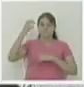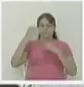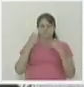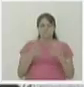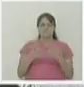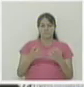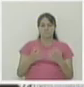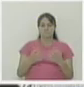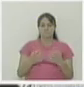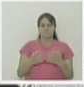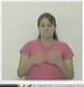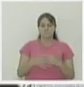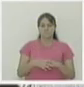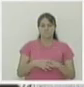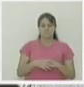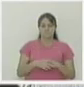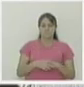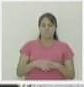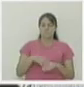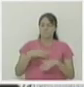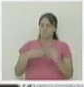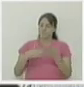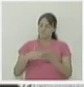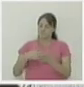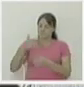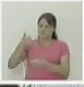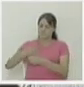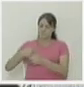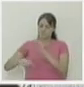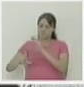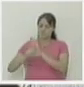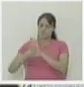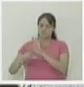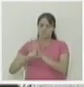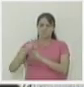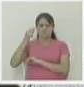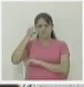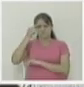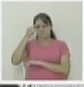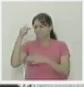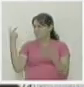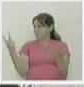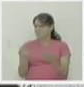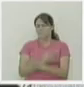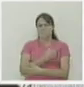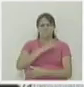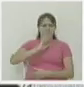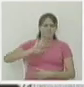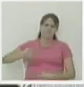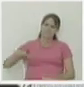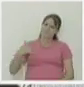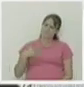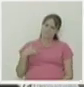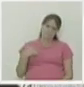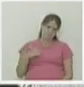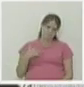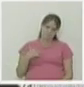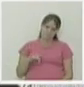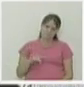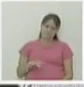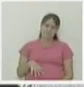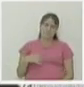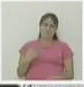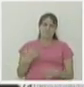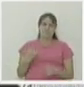Aqueles fariseus, aqueles doutores da lei, estavam completamente enganados, coitados. A iniciativa de